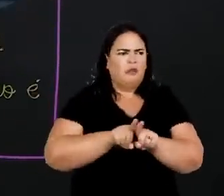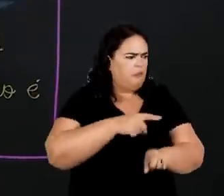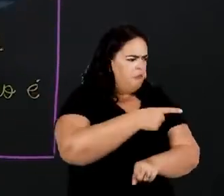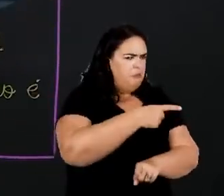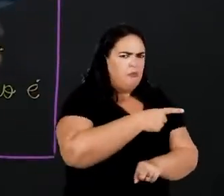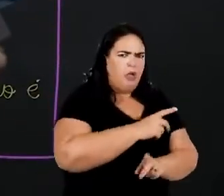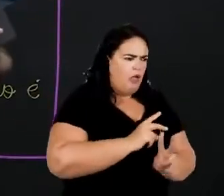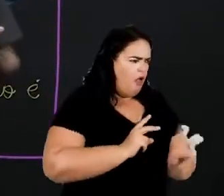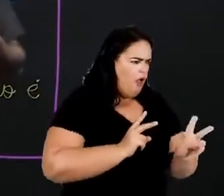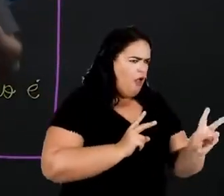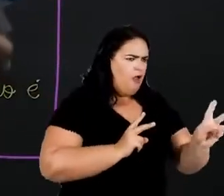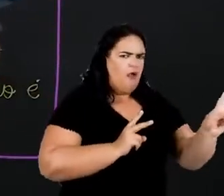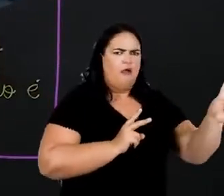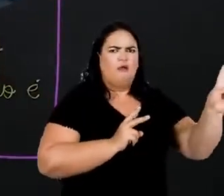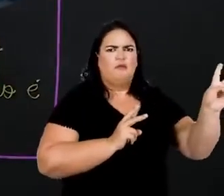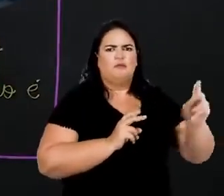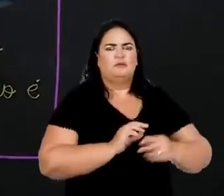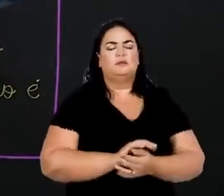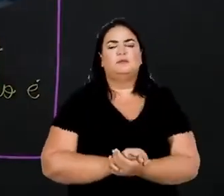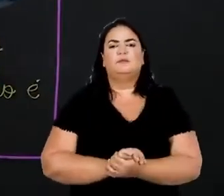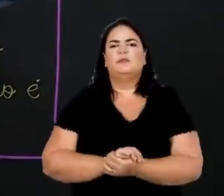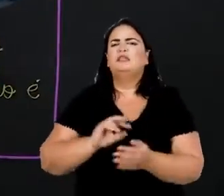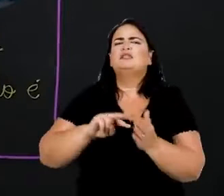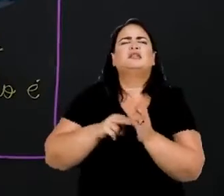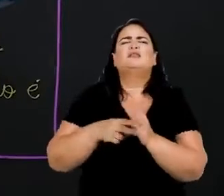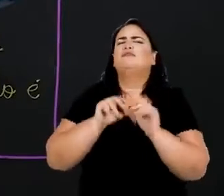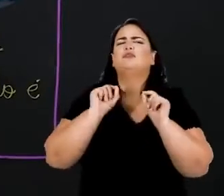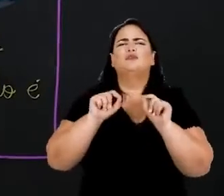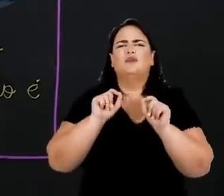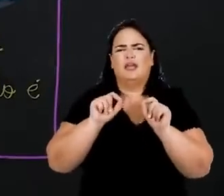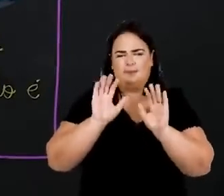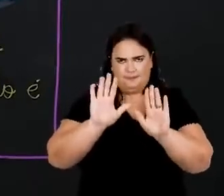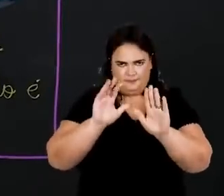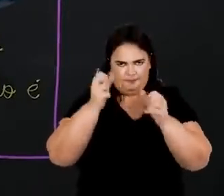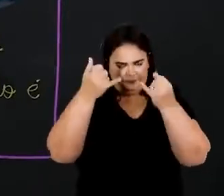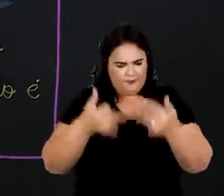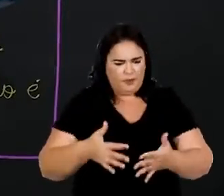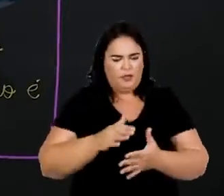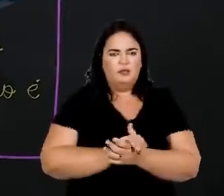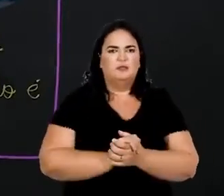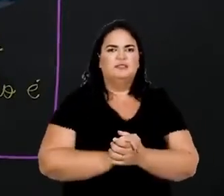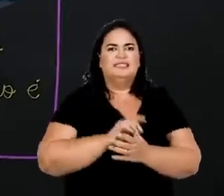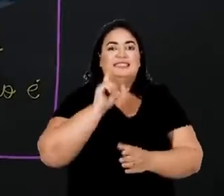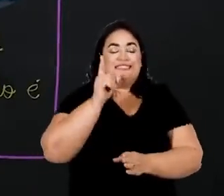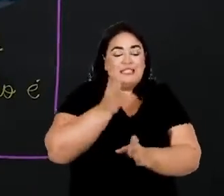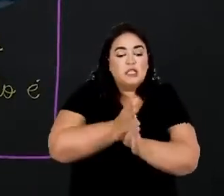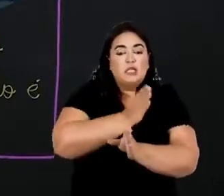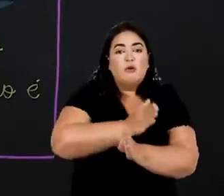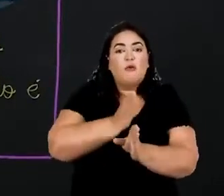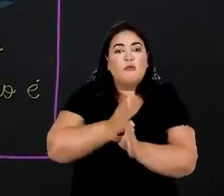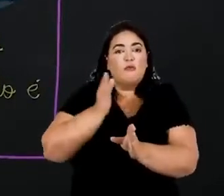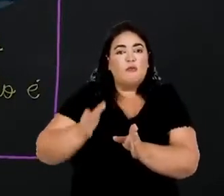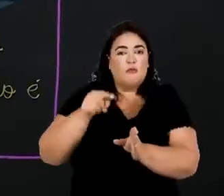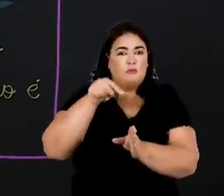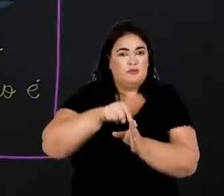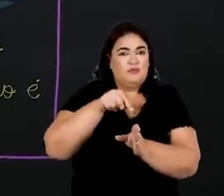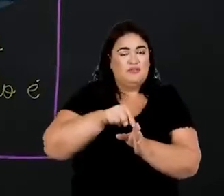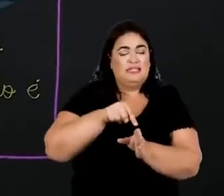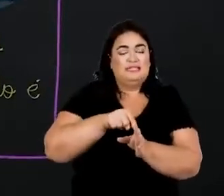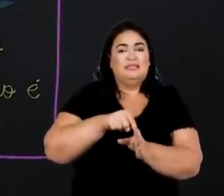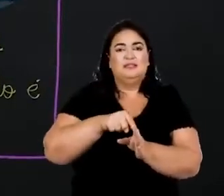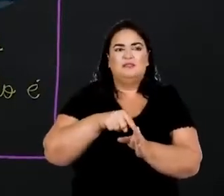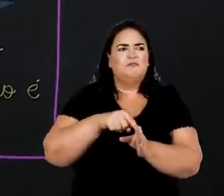outro vamos traduzir aqui isso quer dizer o seguinte que esse conjunto dos números inteiros eu não sei